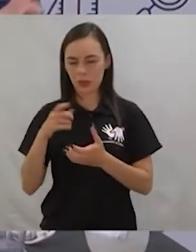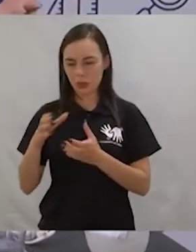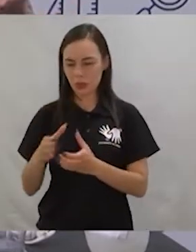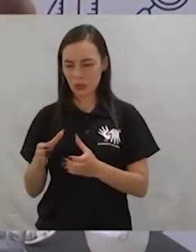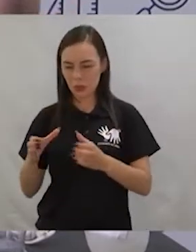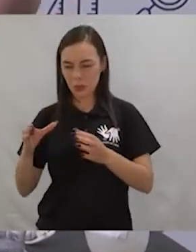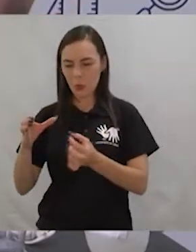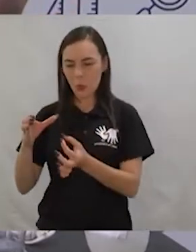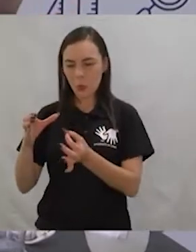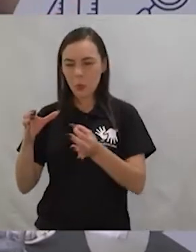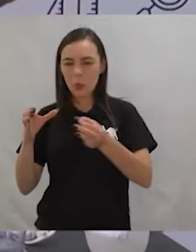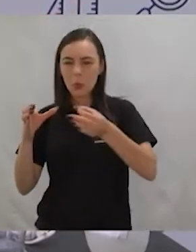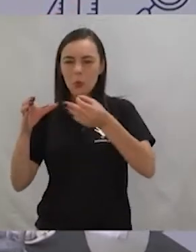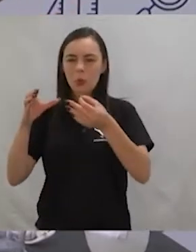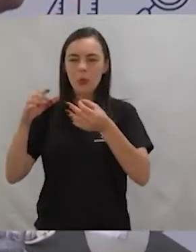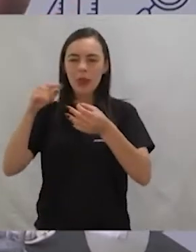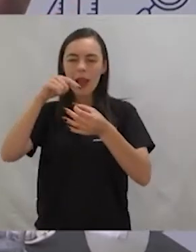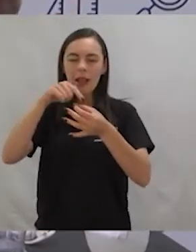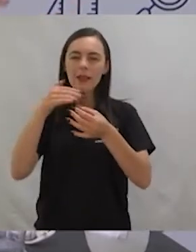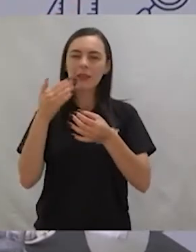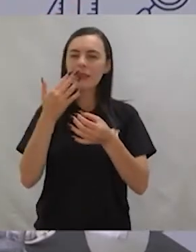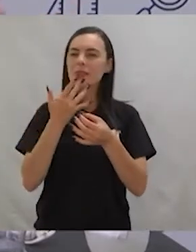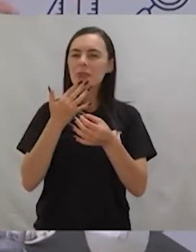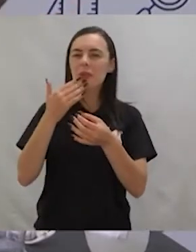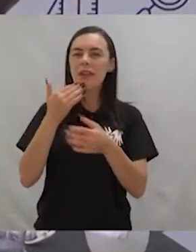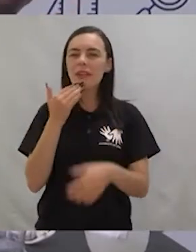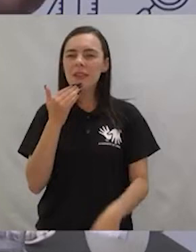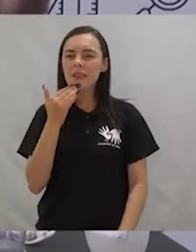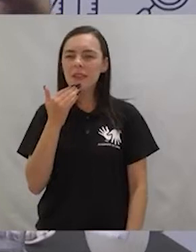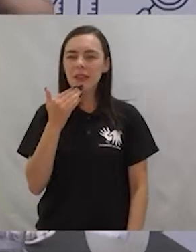bule descascado, a pontinha. Tenta imaginar ali o